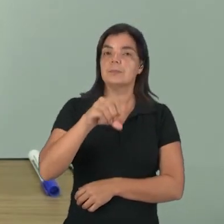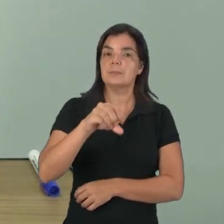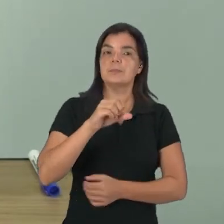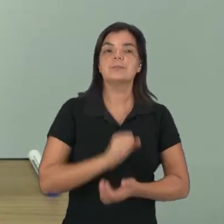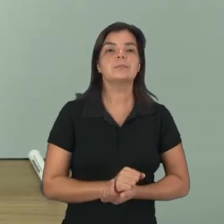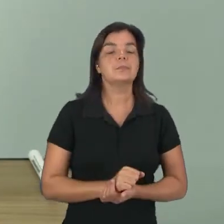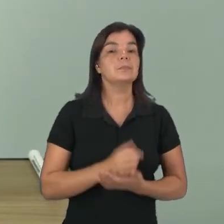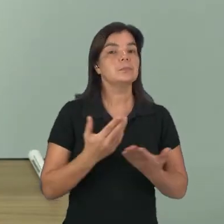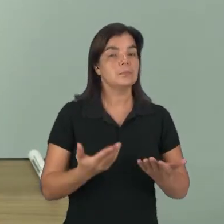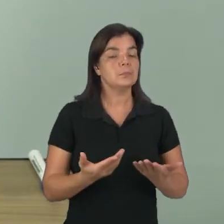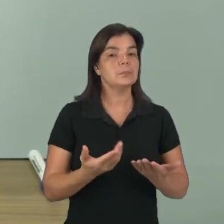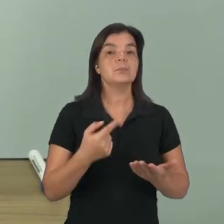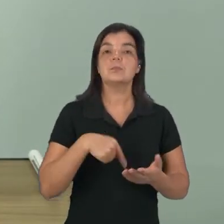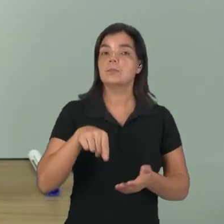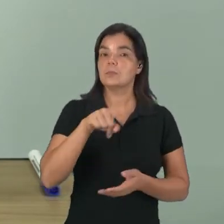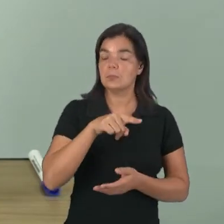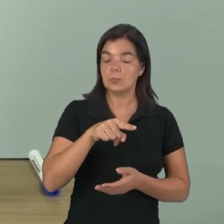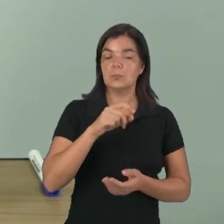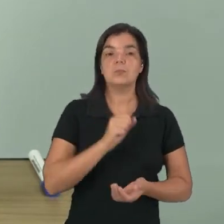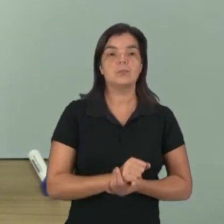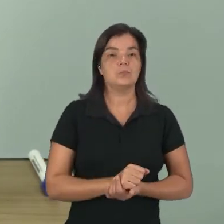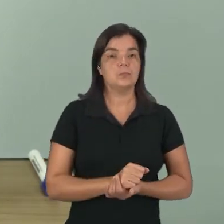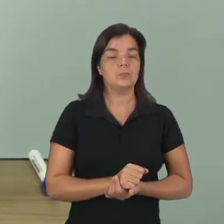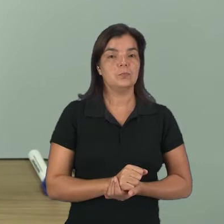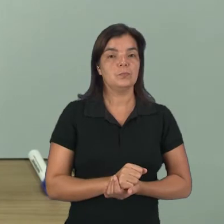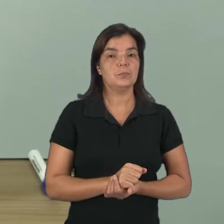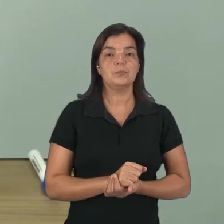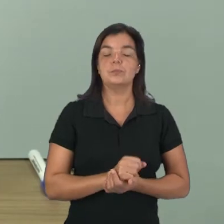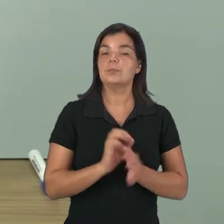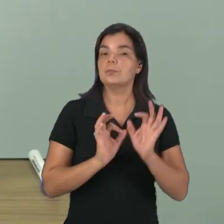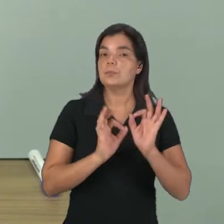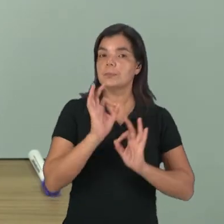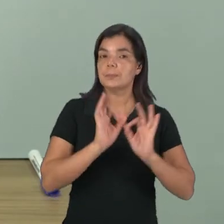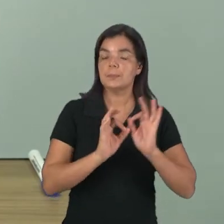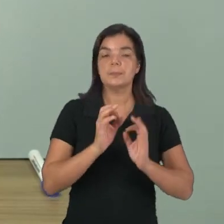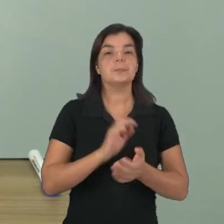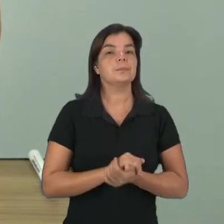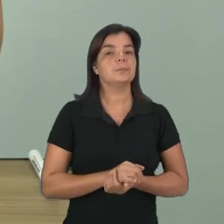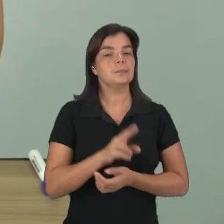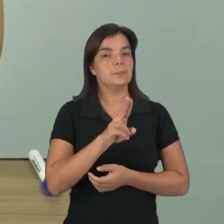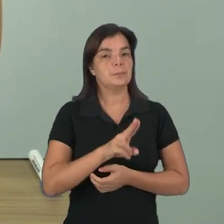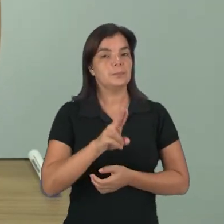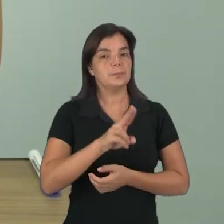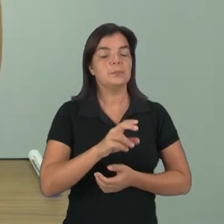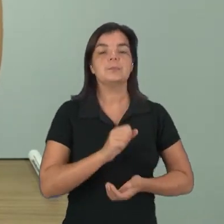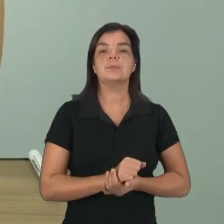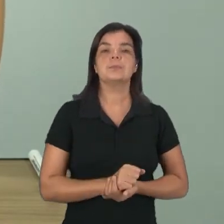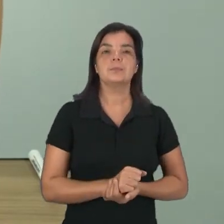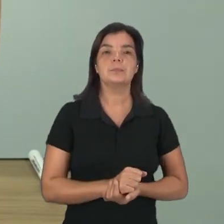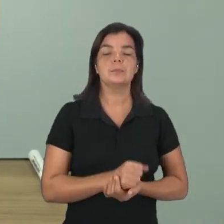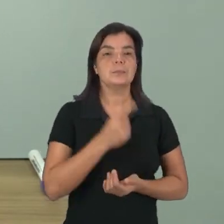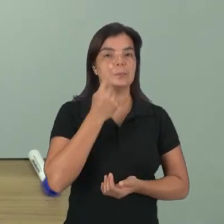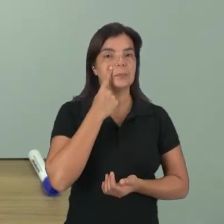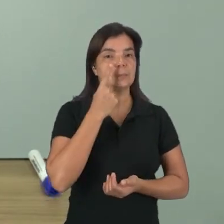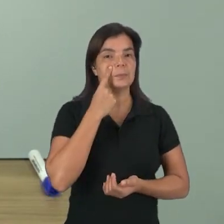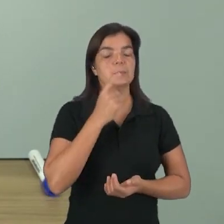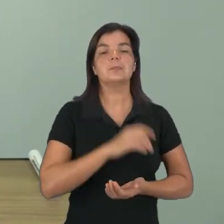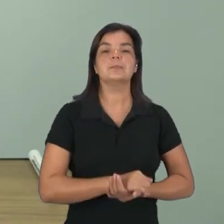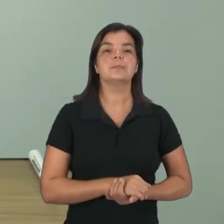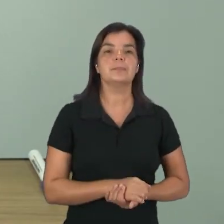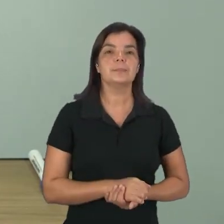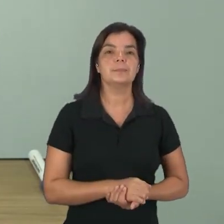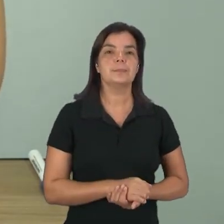179. E aqui eu estou retomando com vocês a composição. Então, nós vamos utilizar. Vamos lá no cartaz? Acompanha